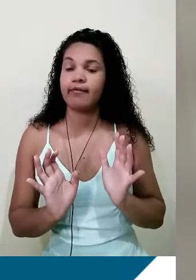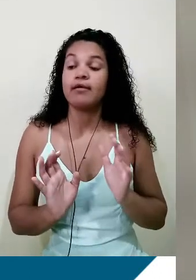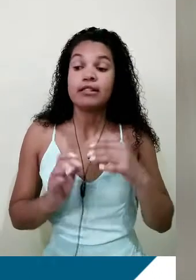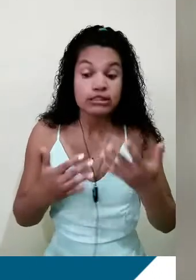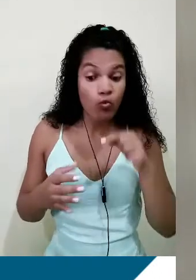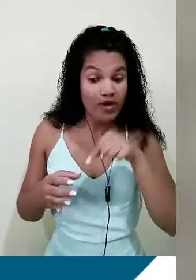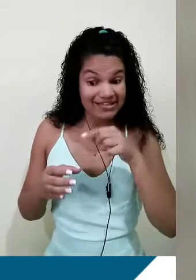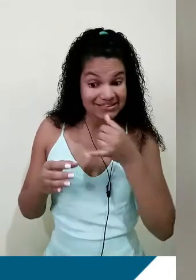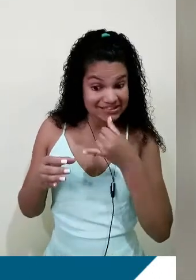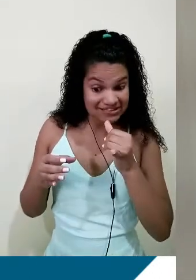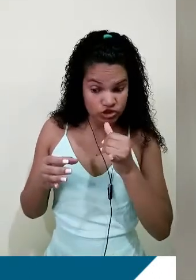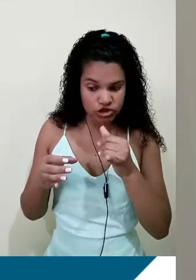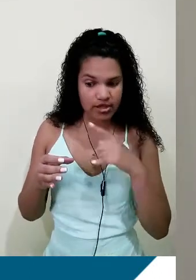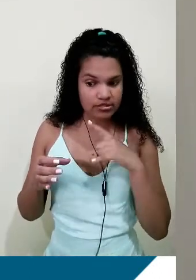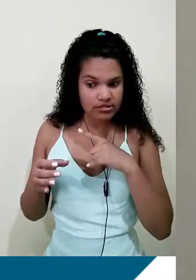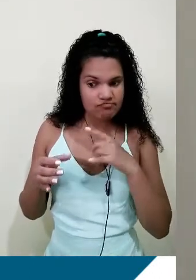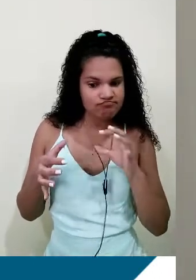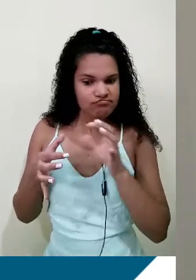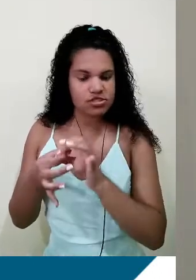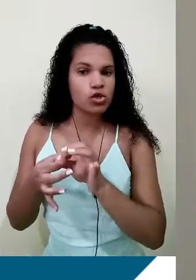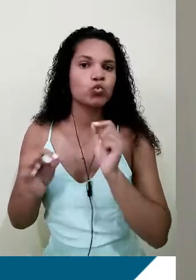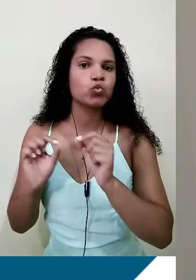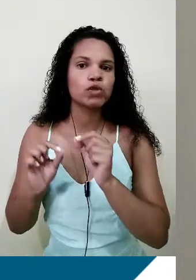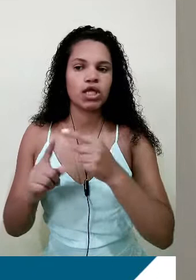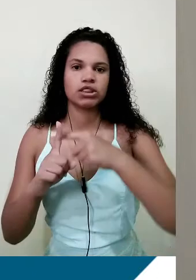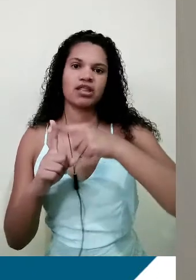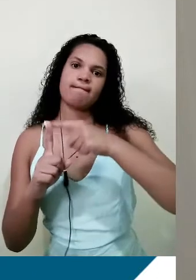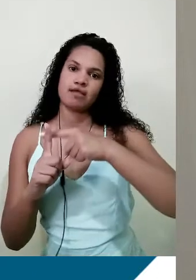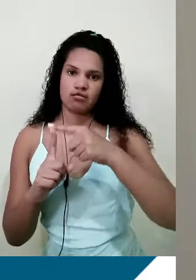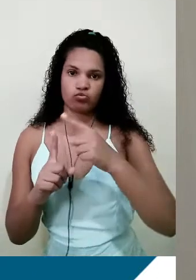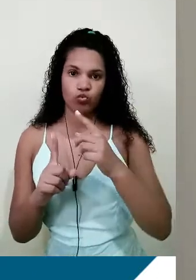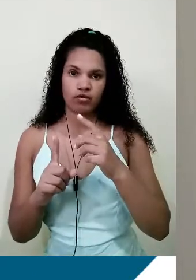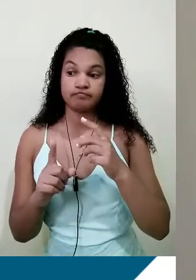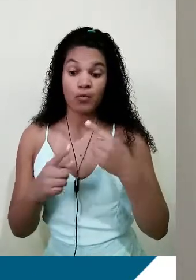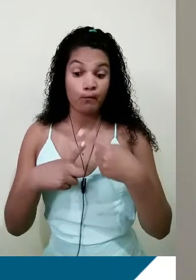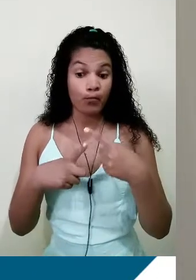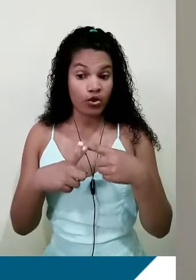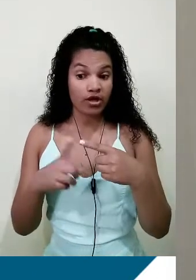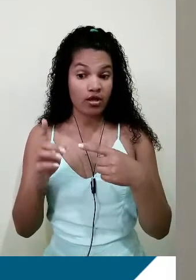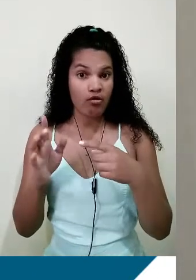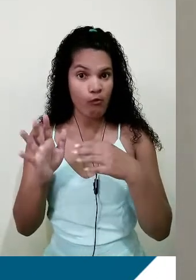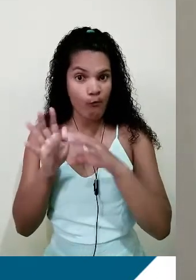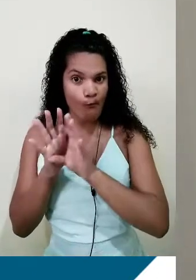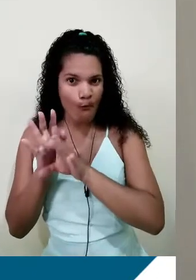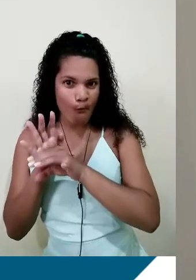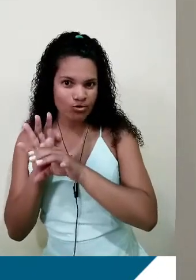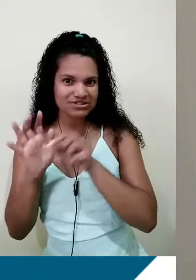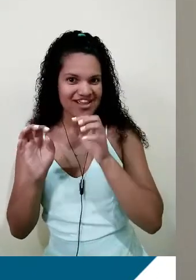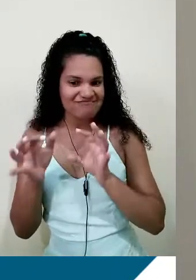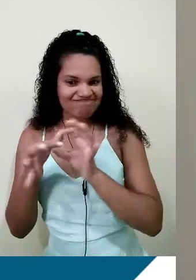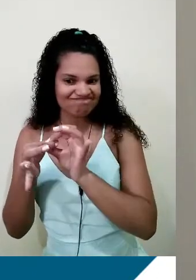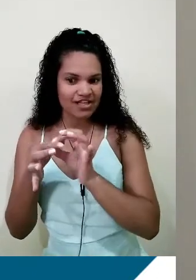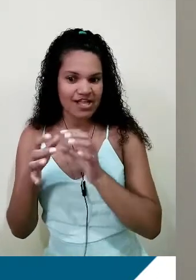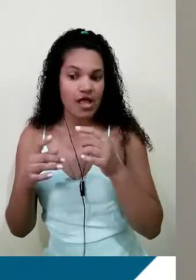uma forte conexão com o conceito de temperatura. A gente entende esta